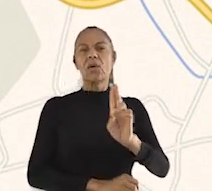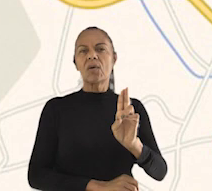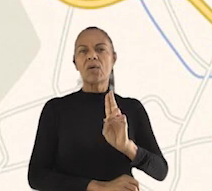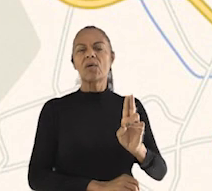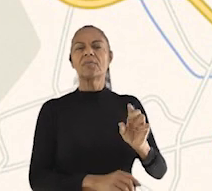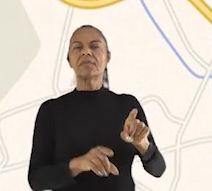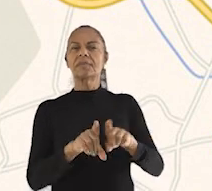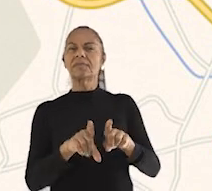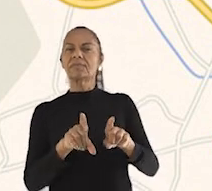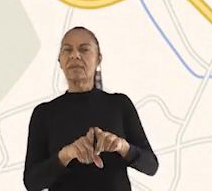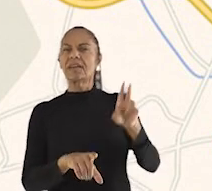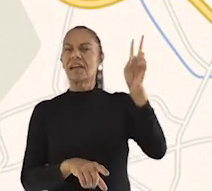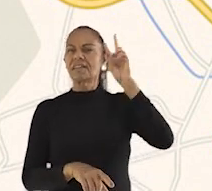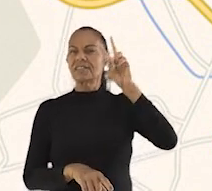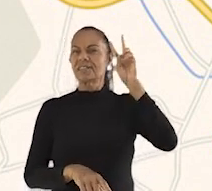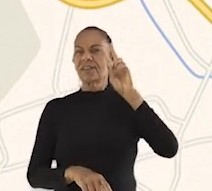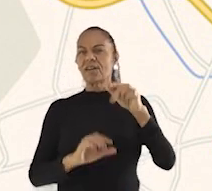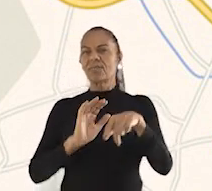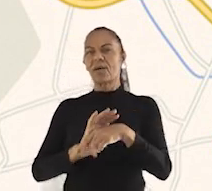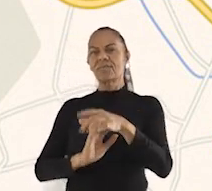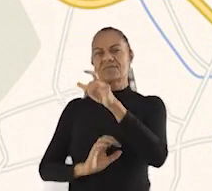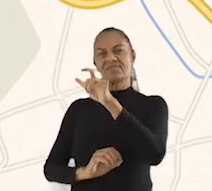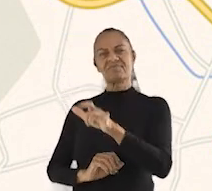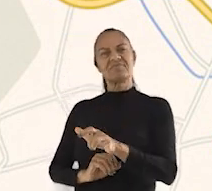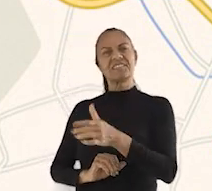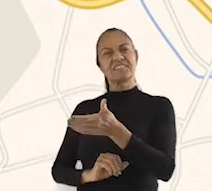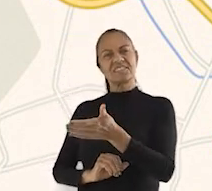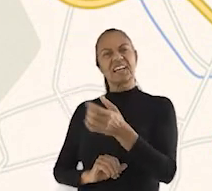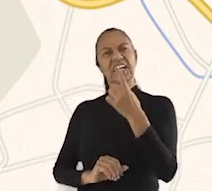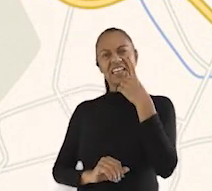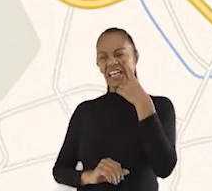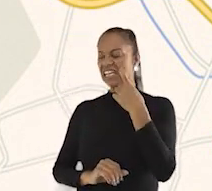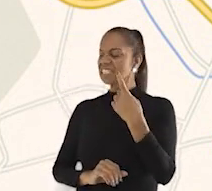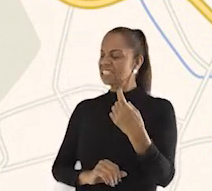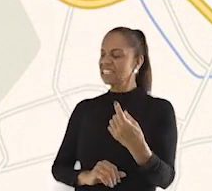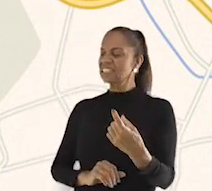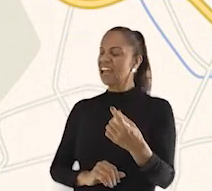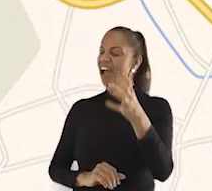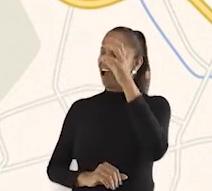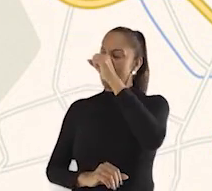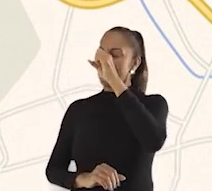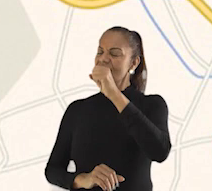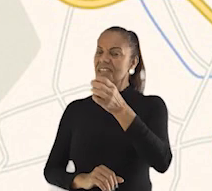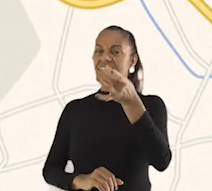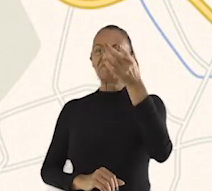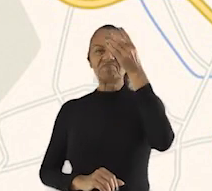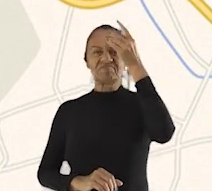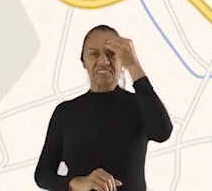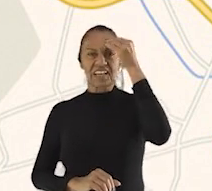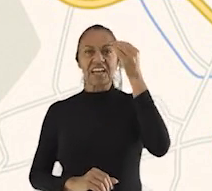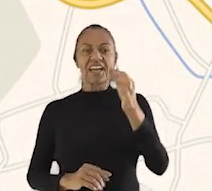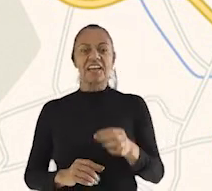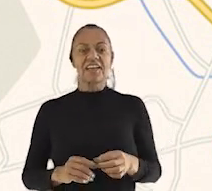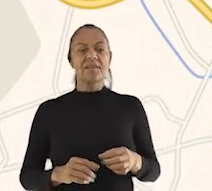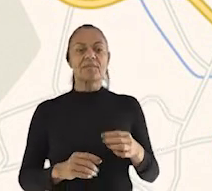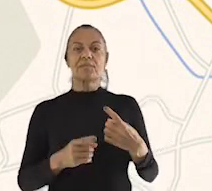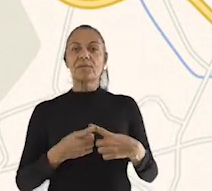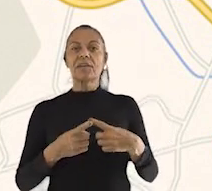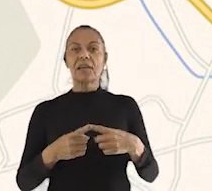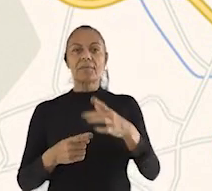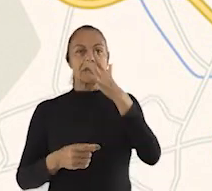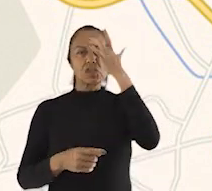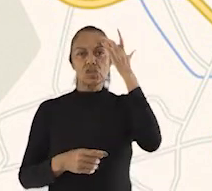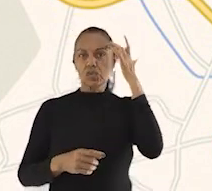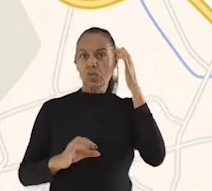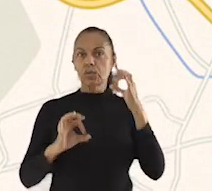memorizar o endereço dos nomes das ruas? Conhecer as histórias das pessoas é sempre uma forma interessante de